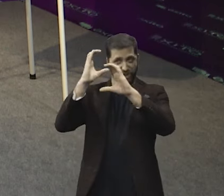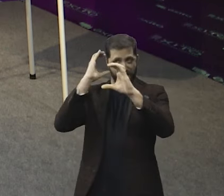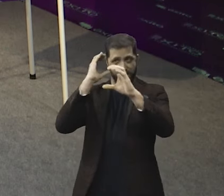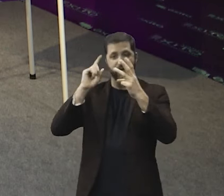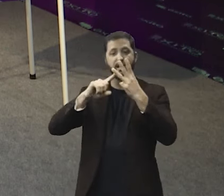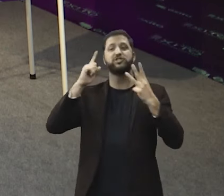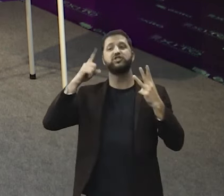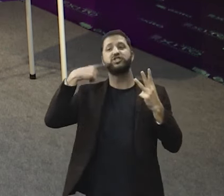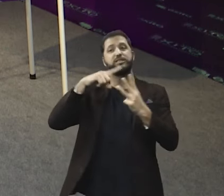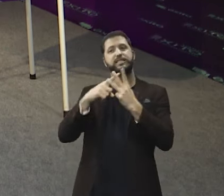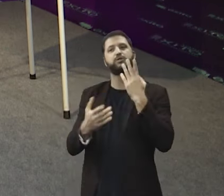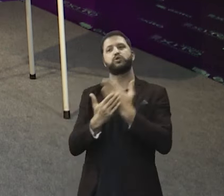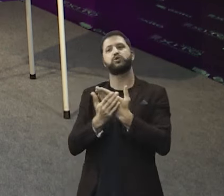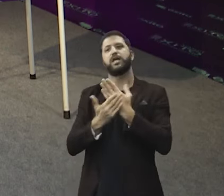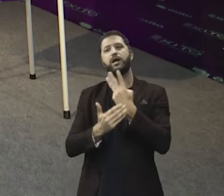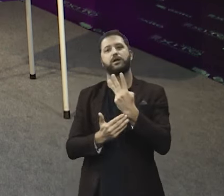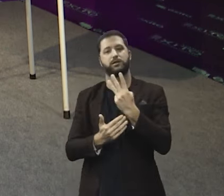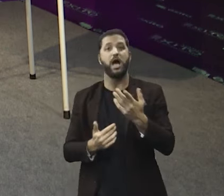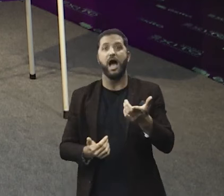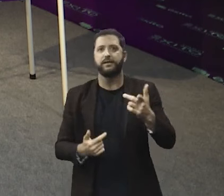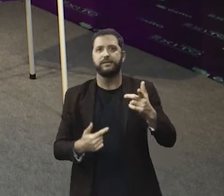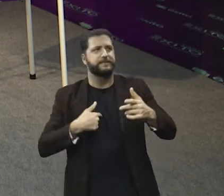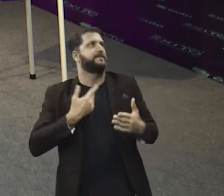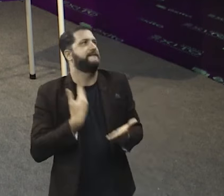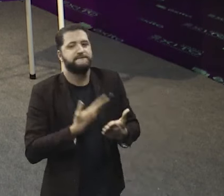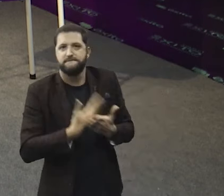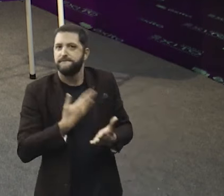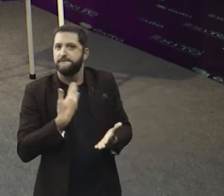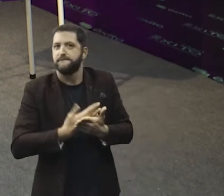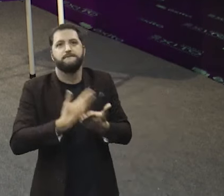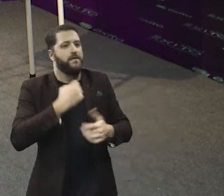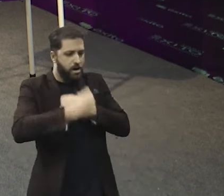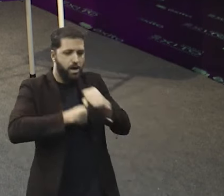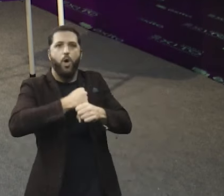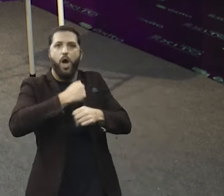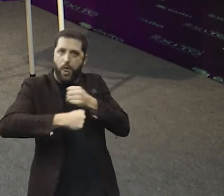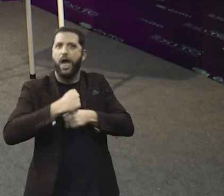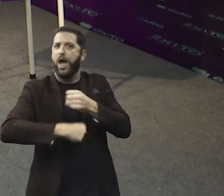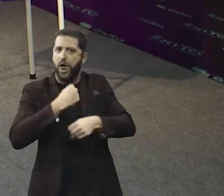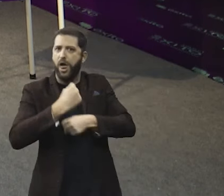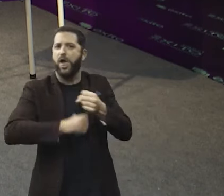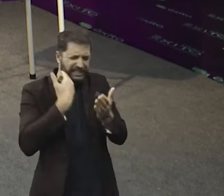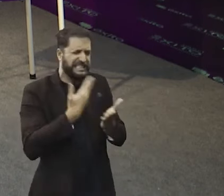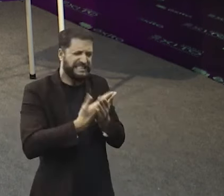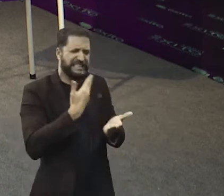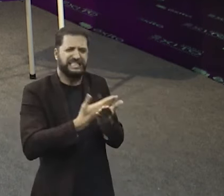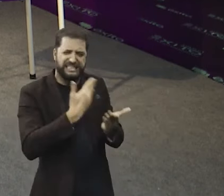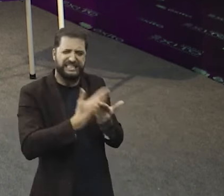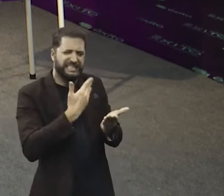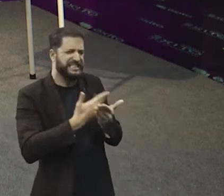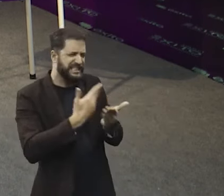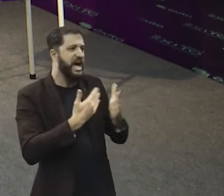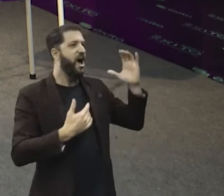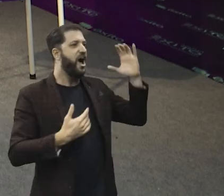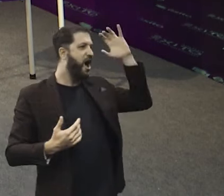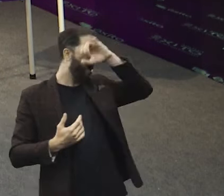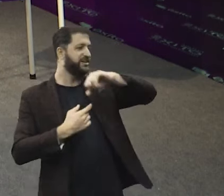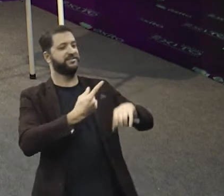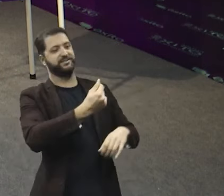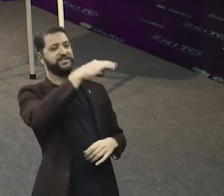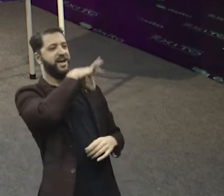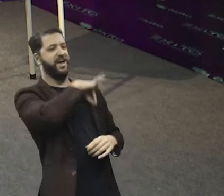daí você passava a vida inteira a vida inteira estudando estudando estudando fazia e tal e ganhava seu salarinho ali e tal e talvez nunca fosse